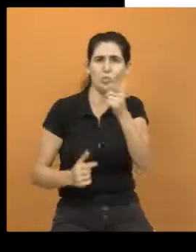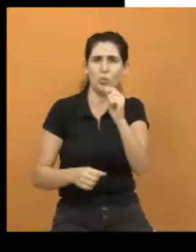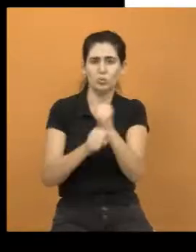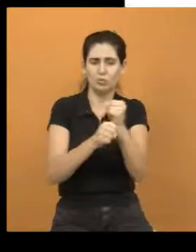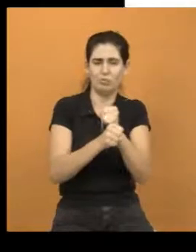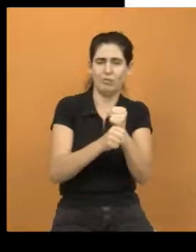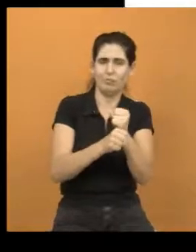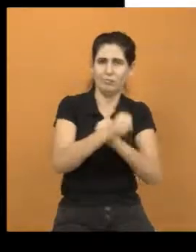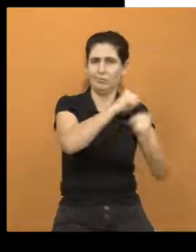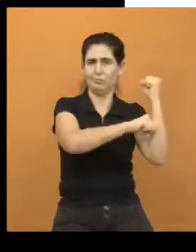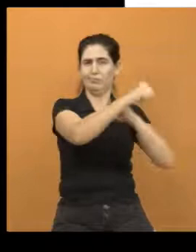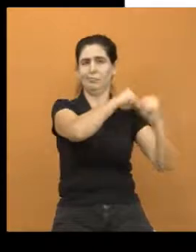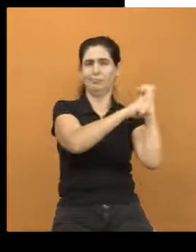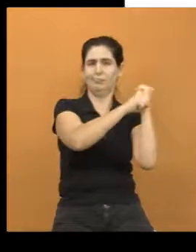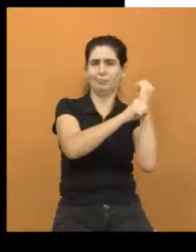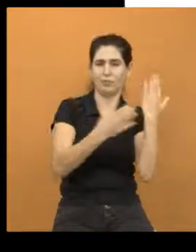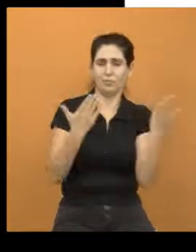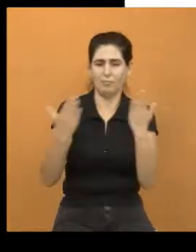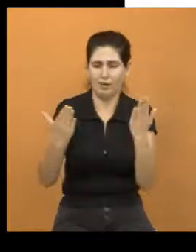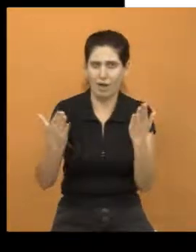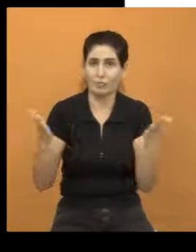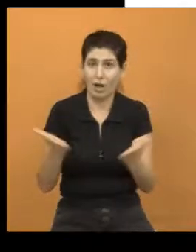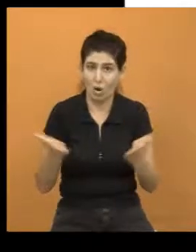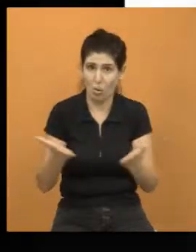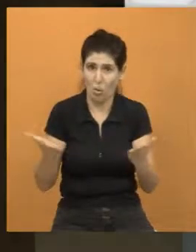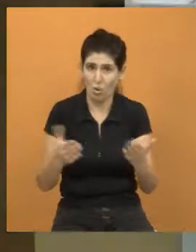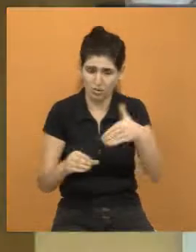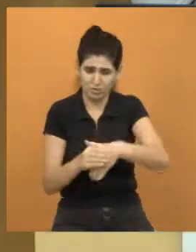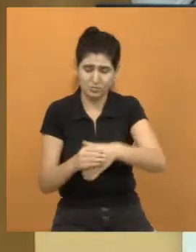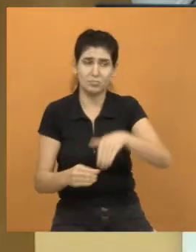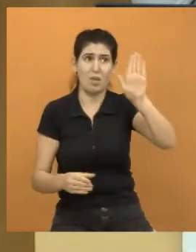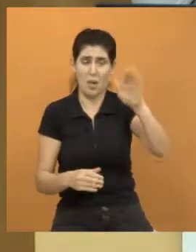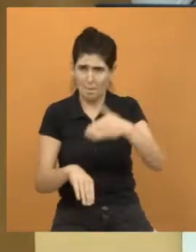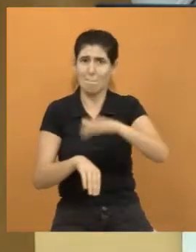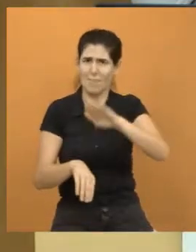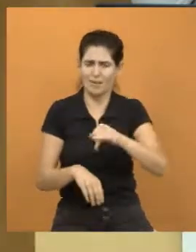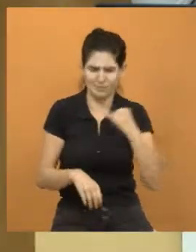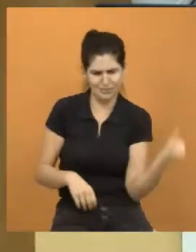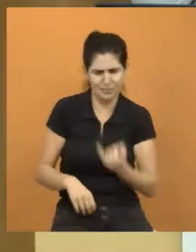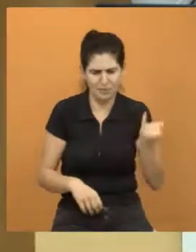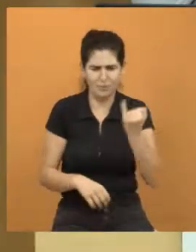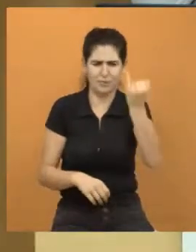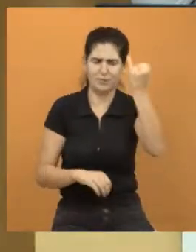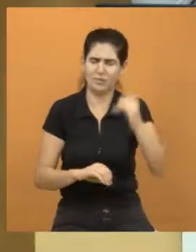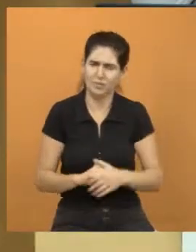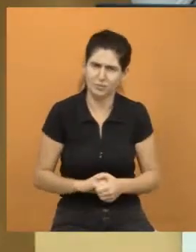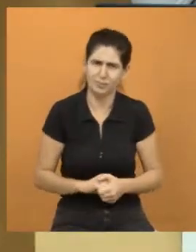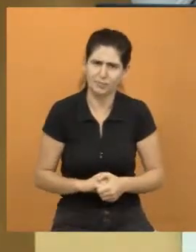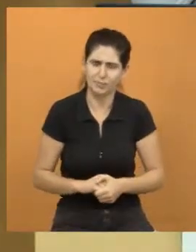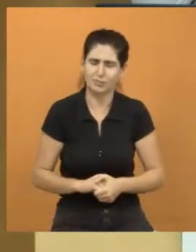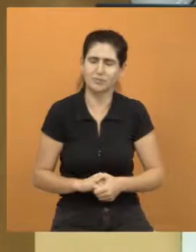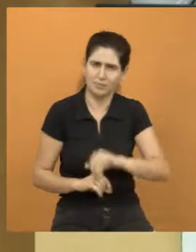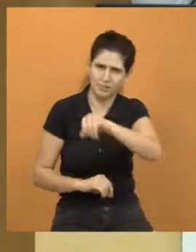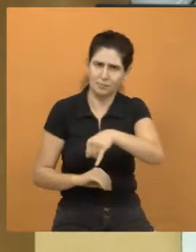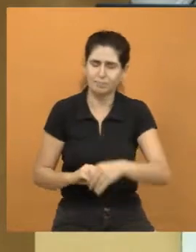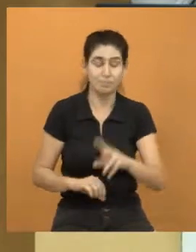Desde quando existe o direito de voto, eu acho que essa eleição é a mais importante. E nós temos que